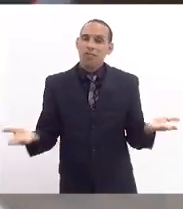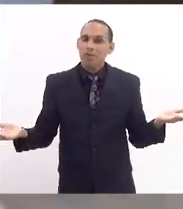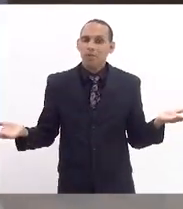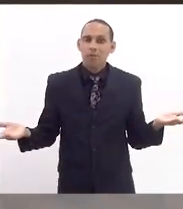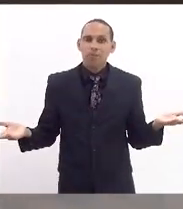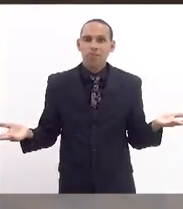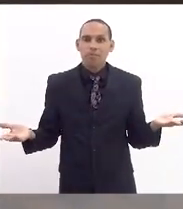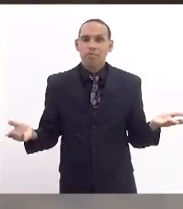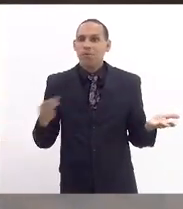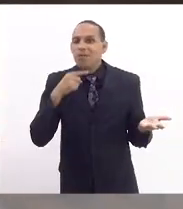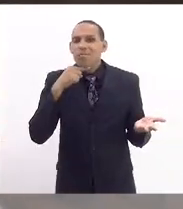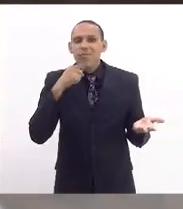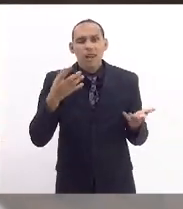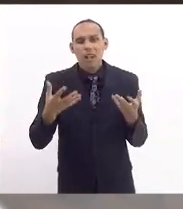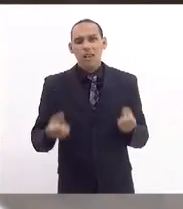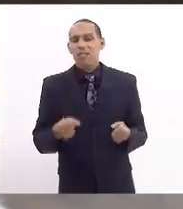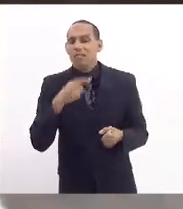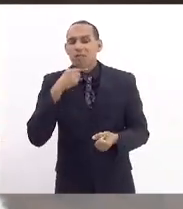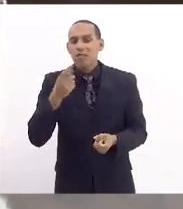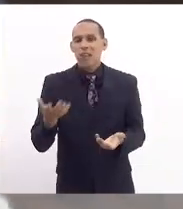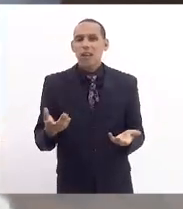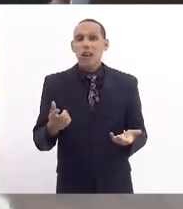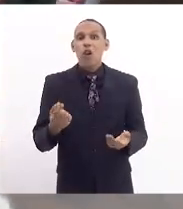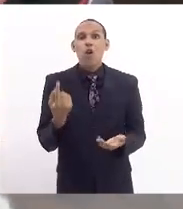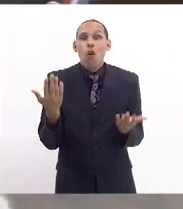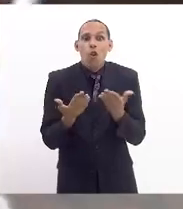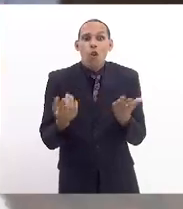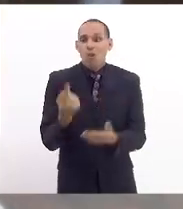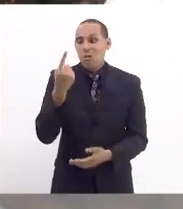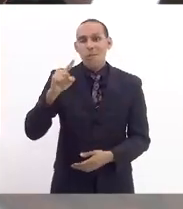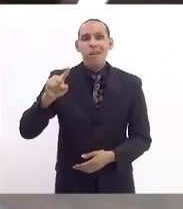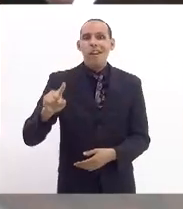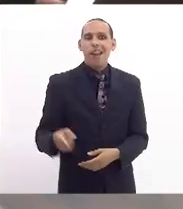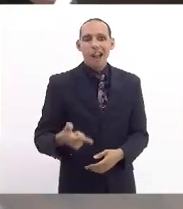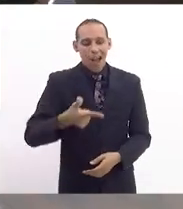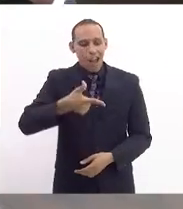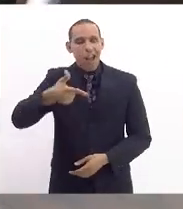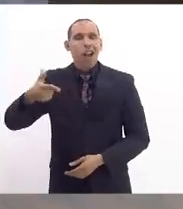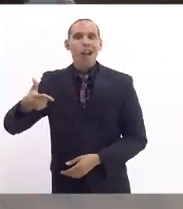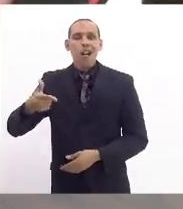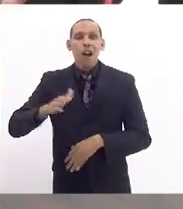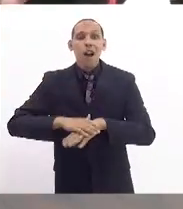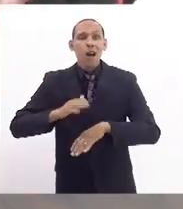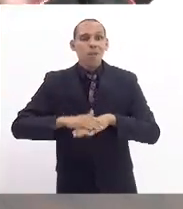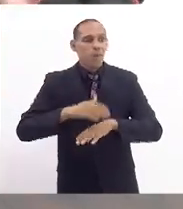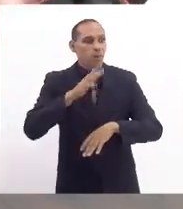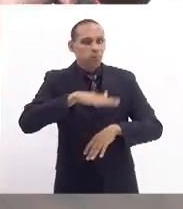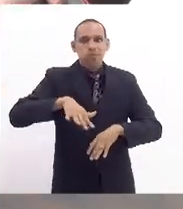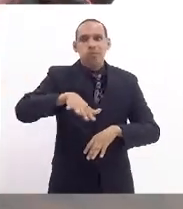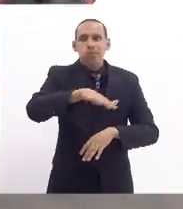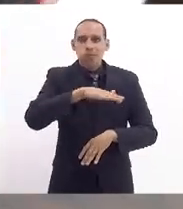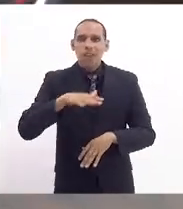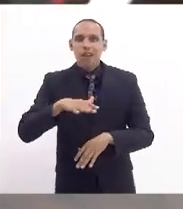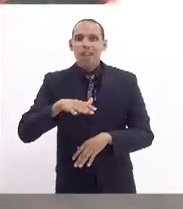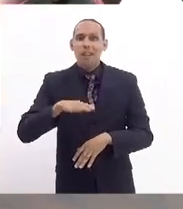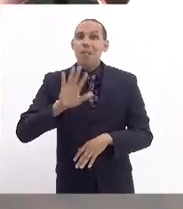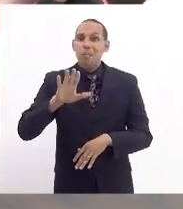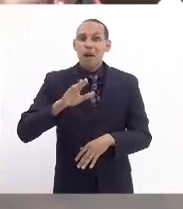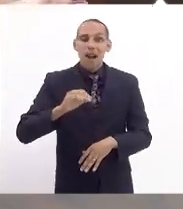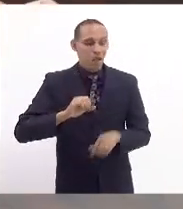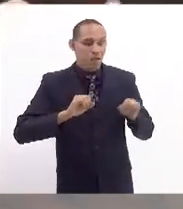inadimissível a gente tem um milhão de armas hoje por exemplo na mão civil - o que a gente tem nas Forças